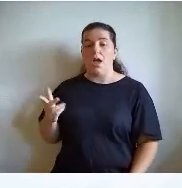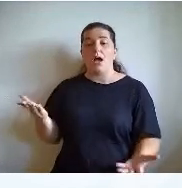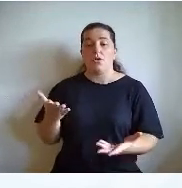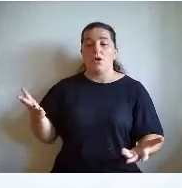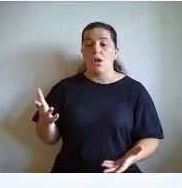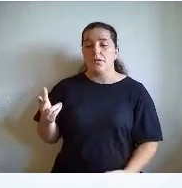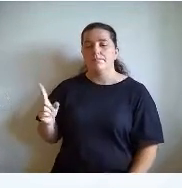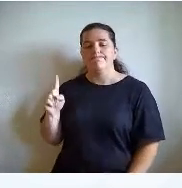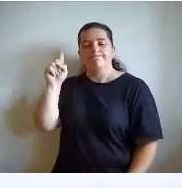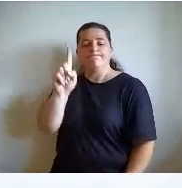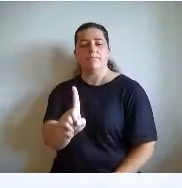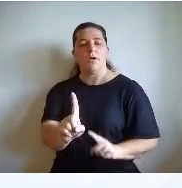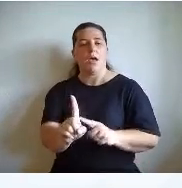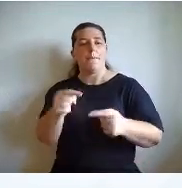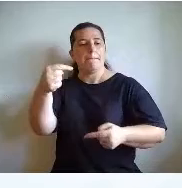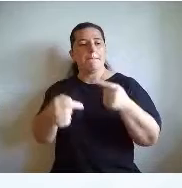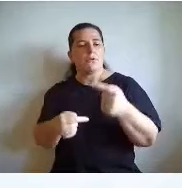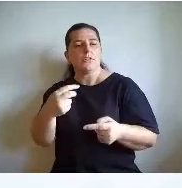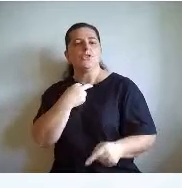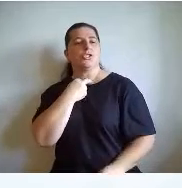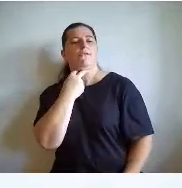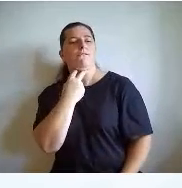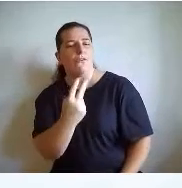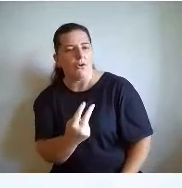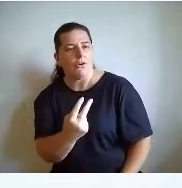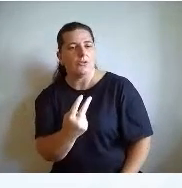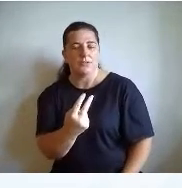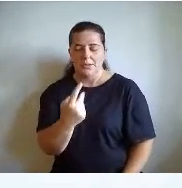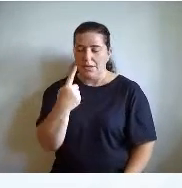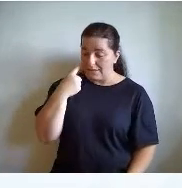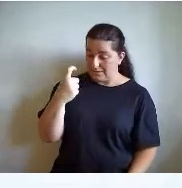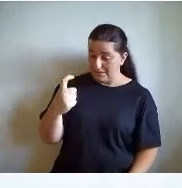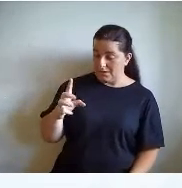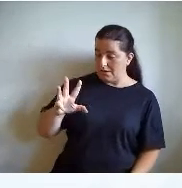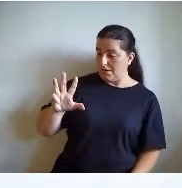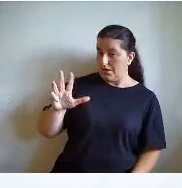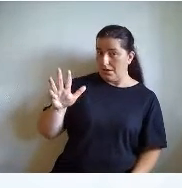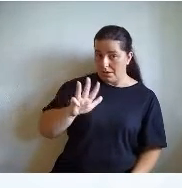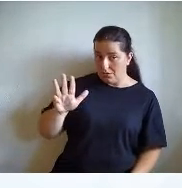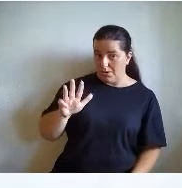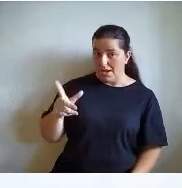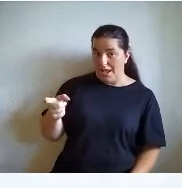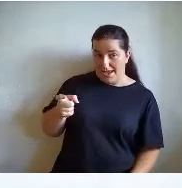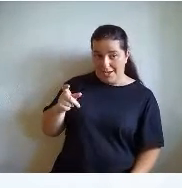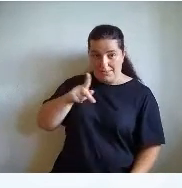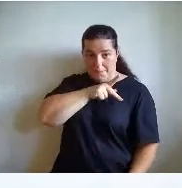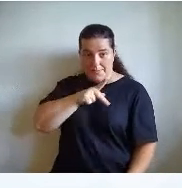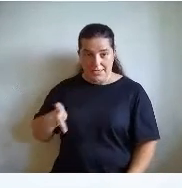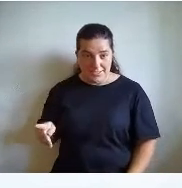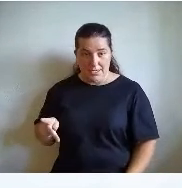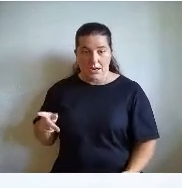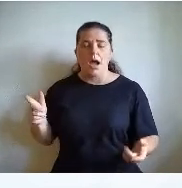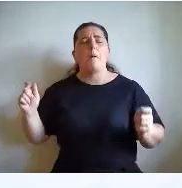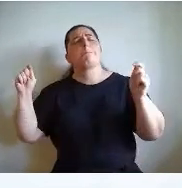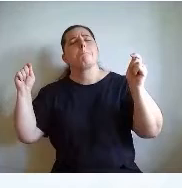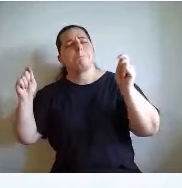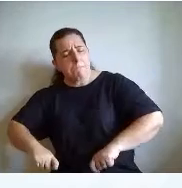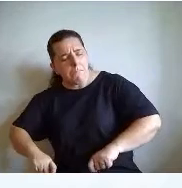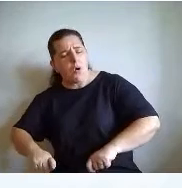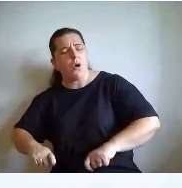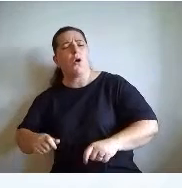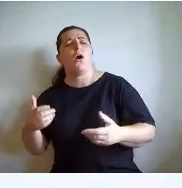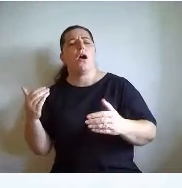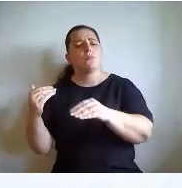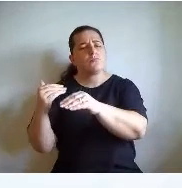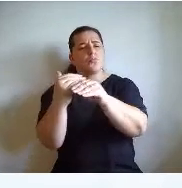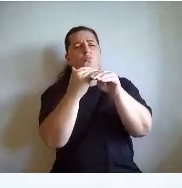com voz, essa persona tão interessante que é o ex-presidente, que agora ele está em condições, né, em igualdade